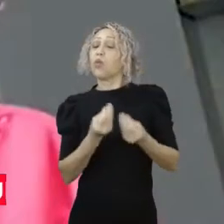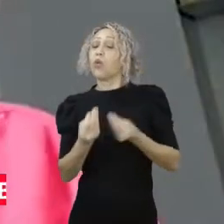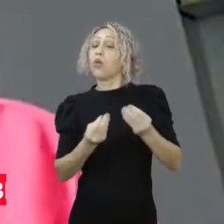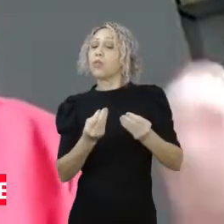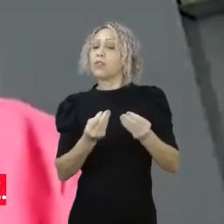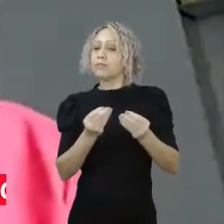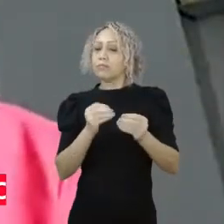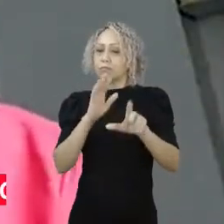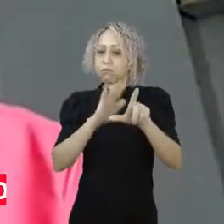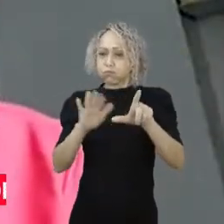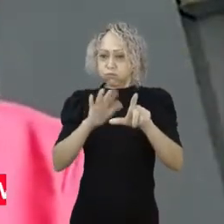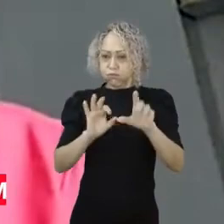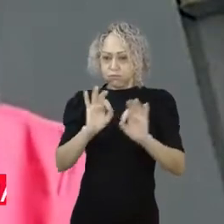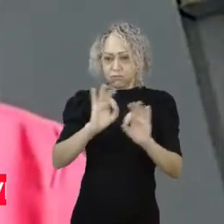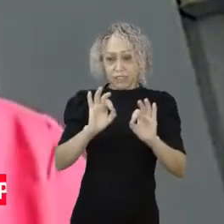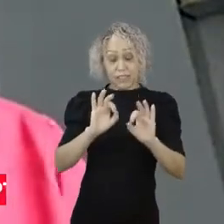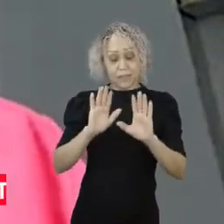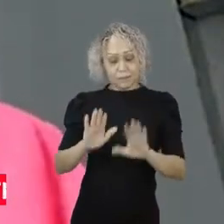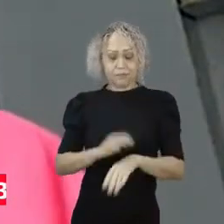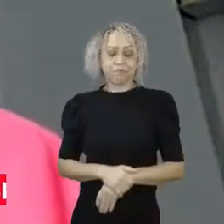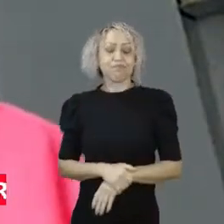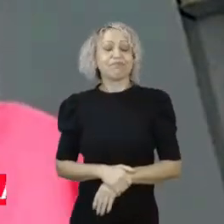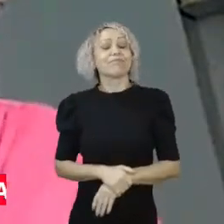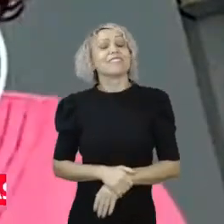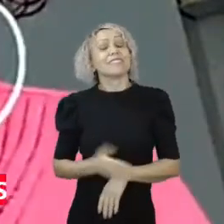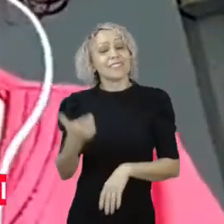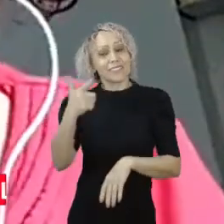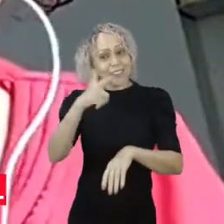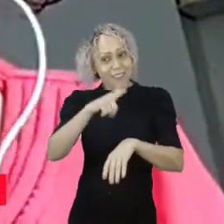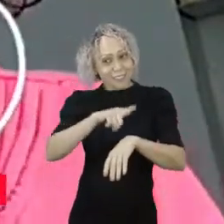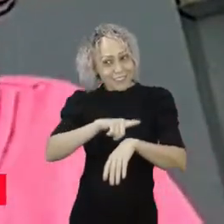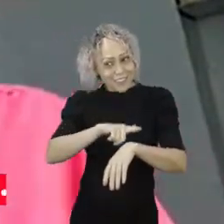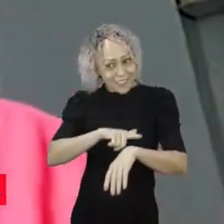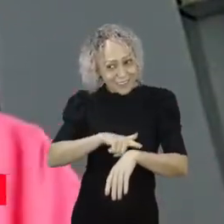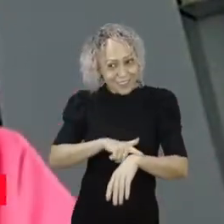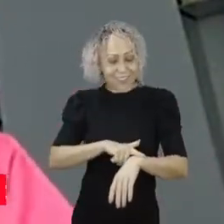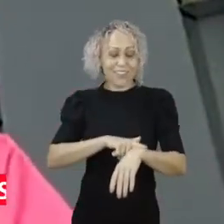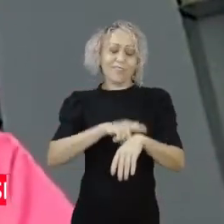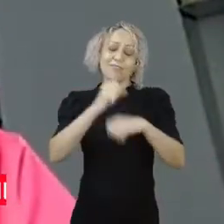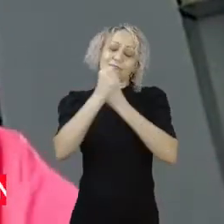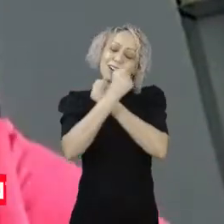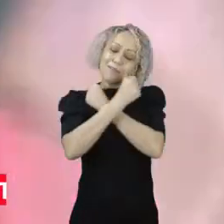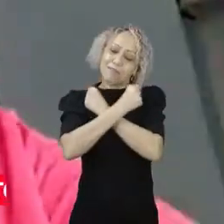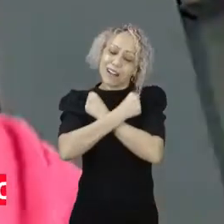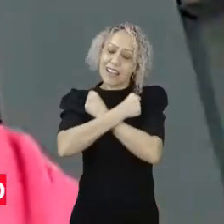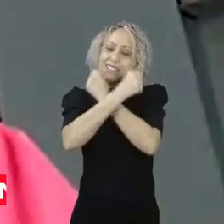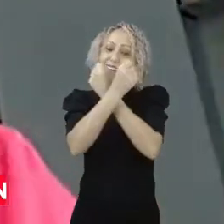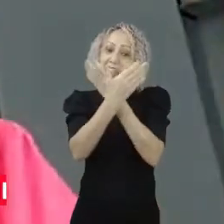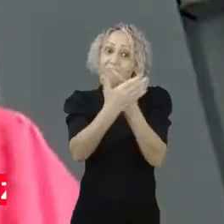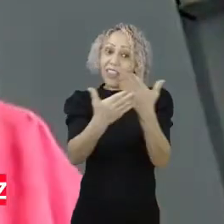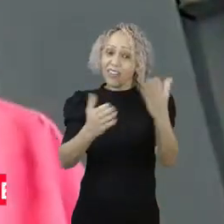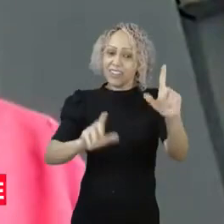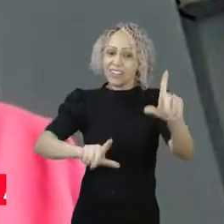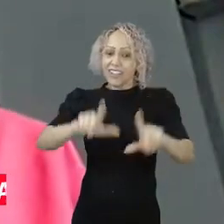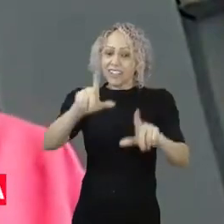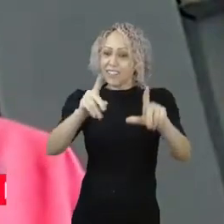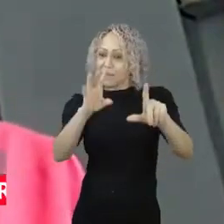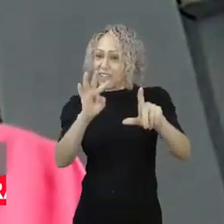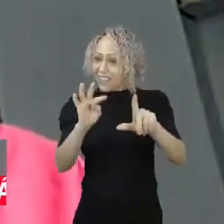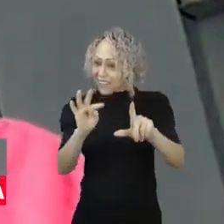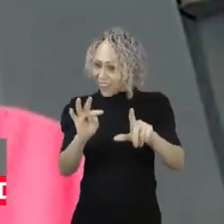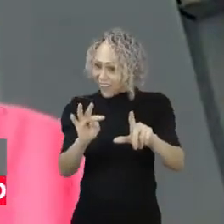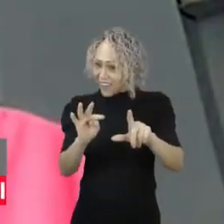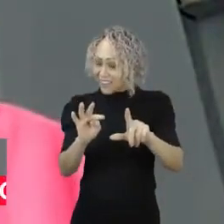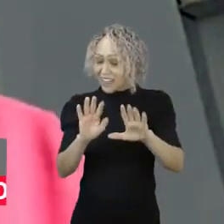que fazem a TV PT. Dessa vez não estou em Brasília, né? Quando eu saio aí falando com